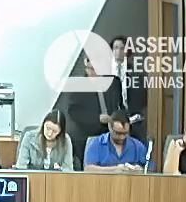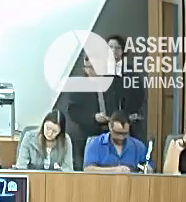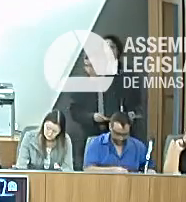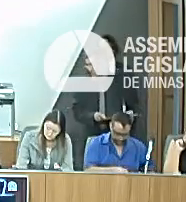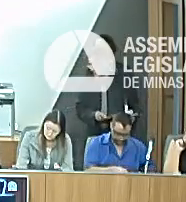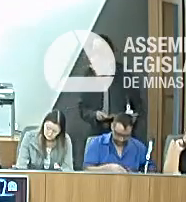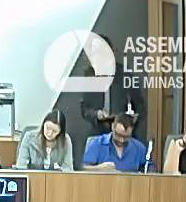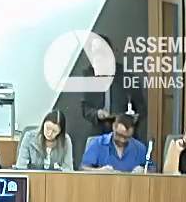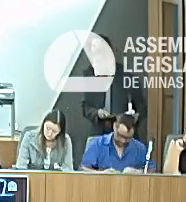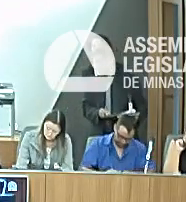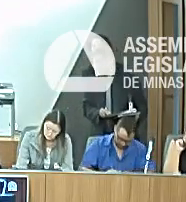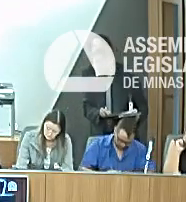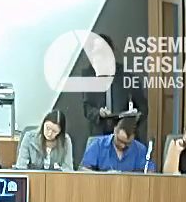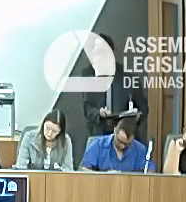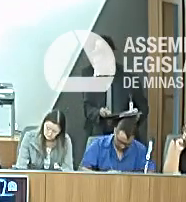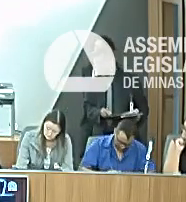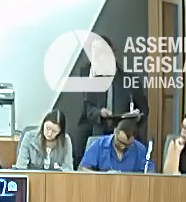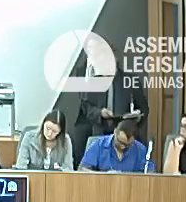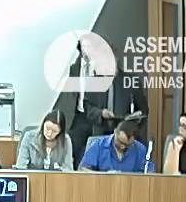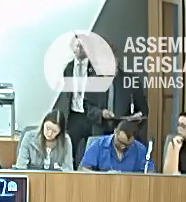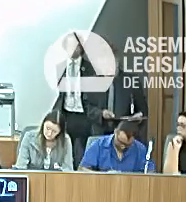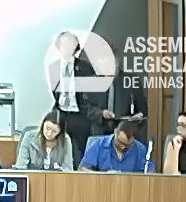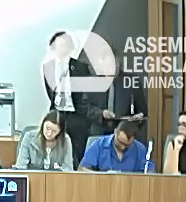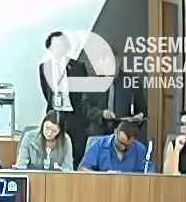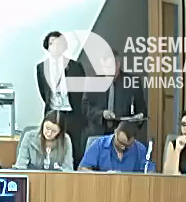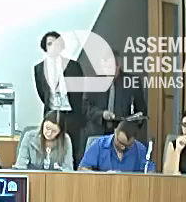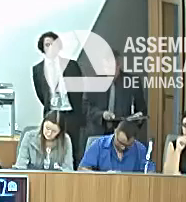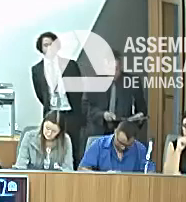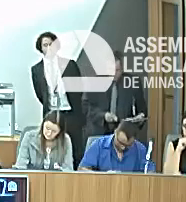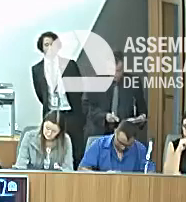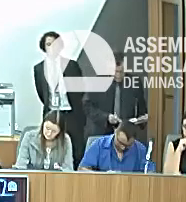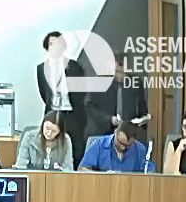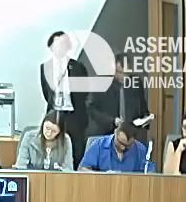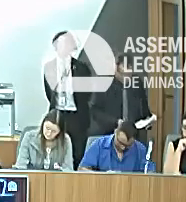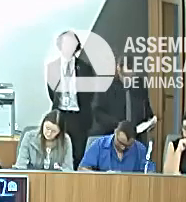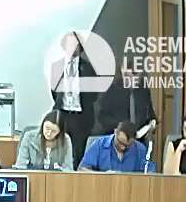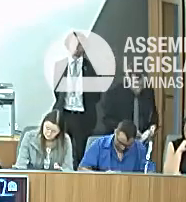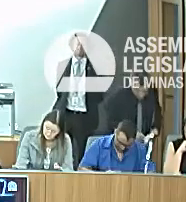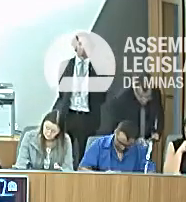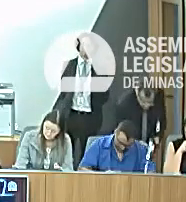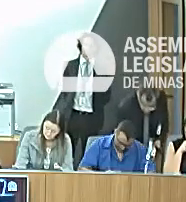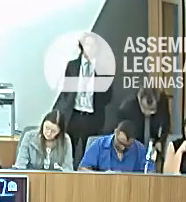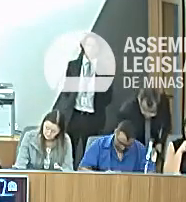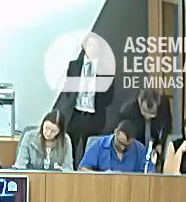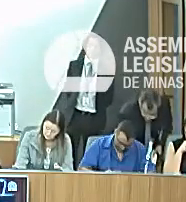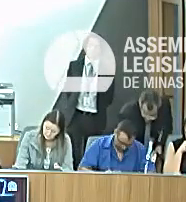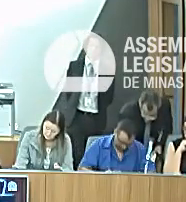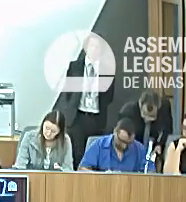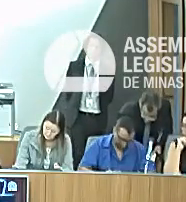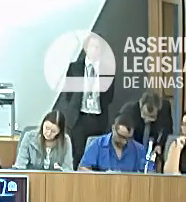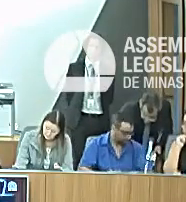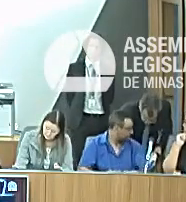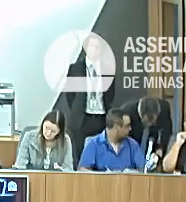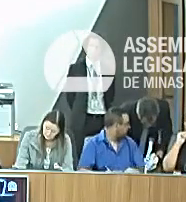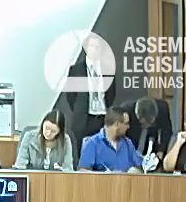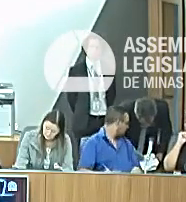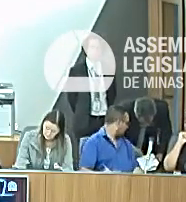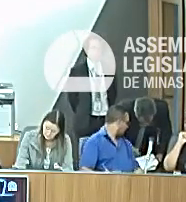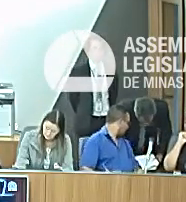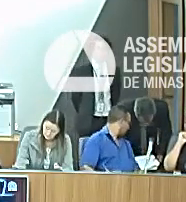demais com o desgoverno do pt os 4 anos passar sem falar da demissão de 3 mil agentes contratados